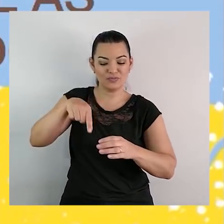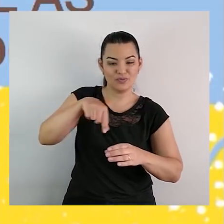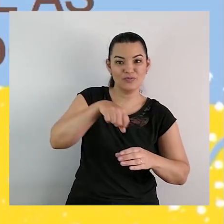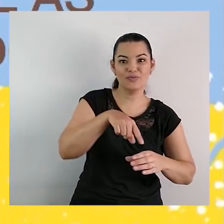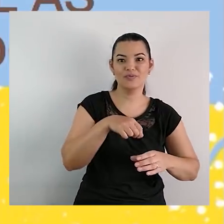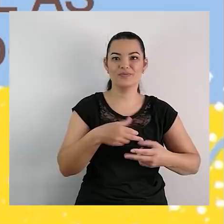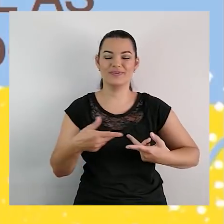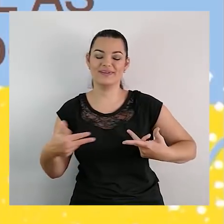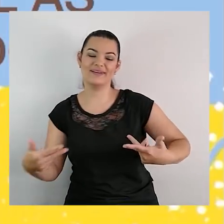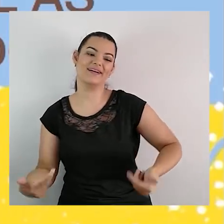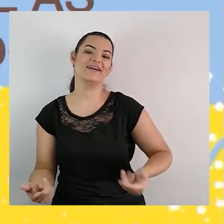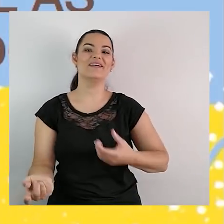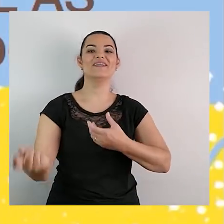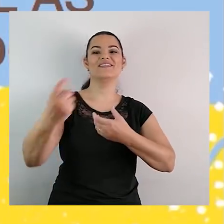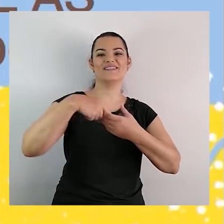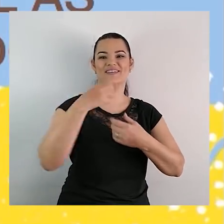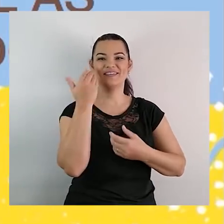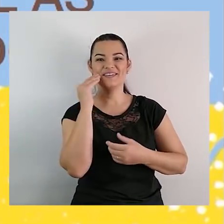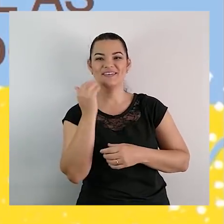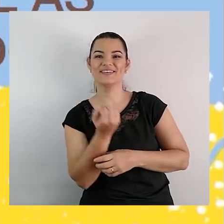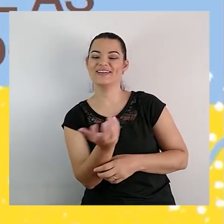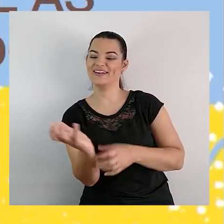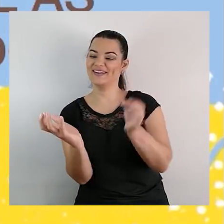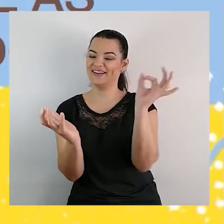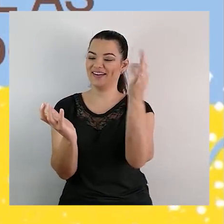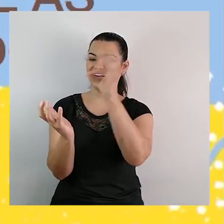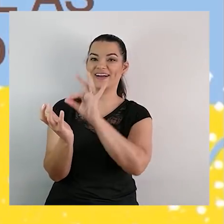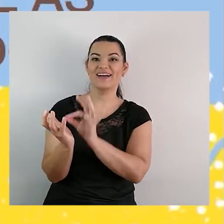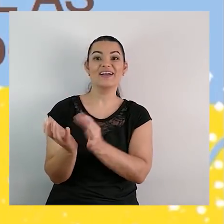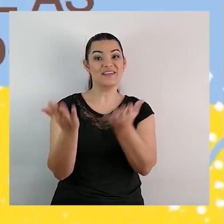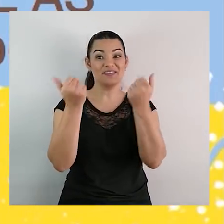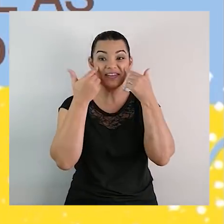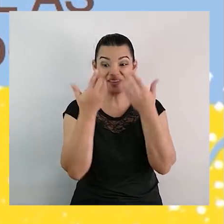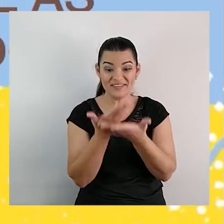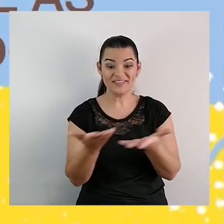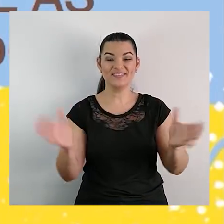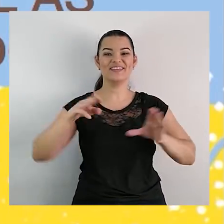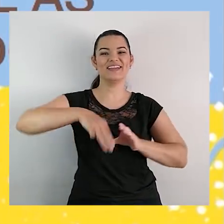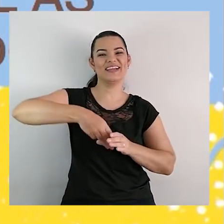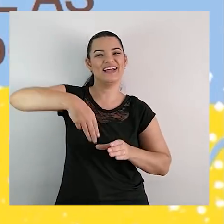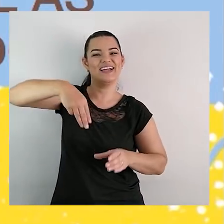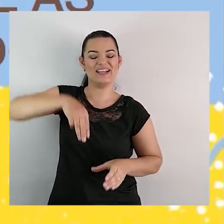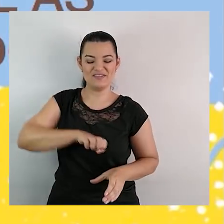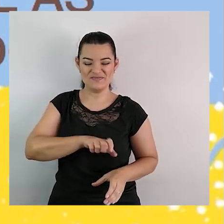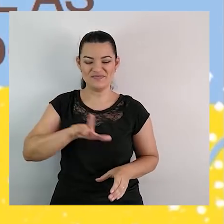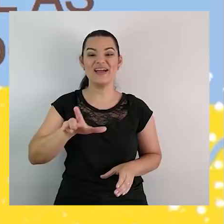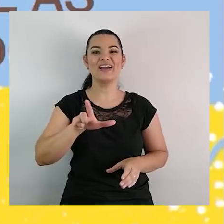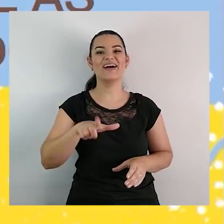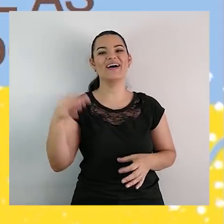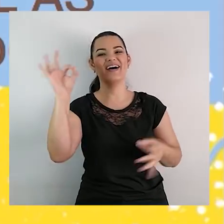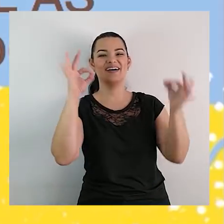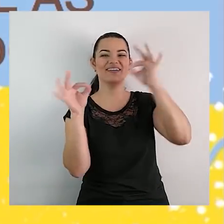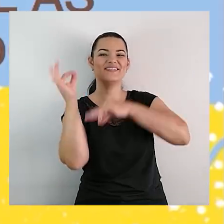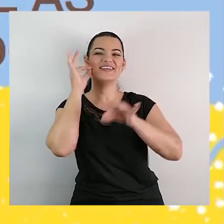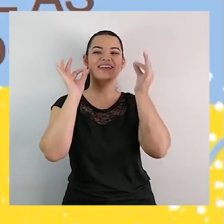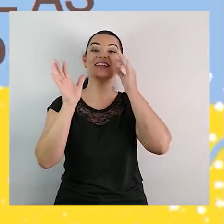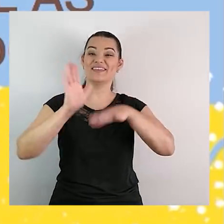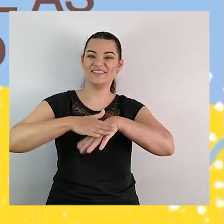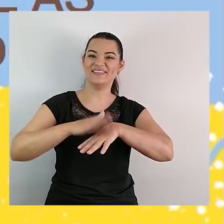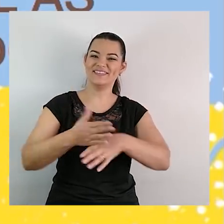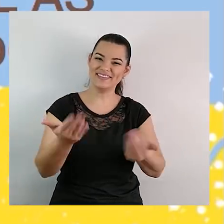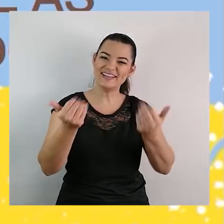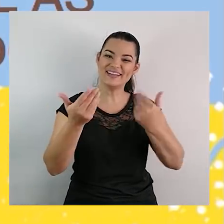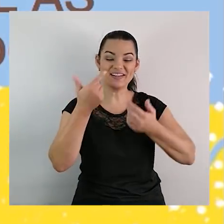Venham ver como dão mel as abelhas do céu. Venham ver como dão mel as abelhas do